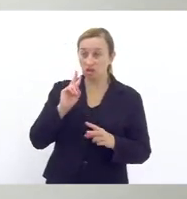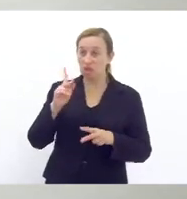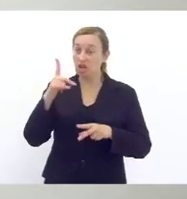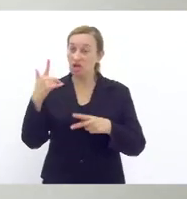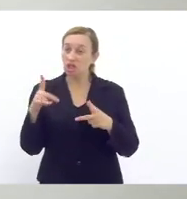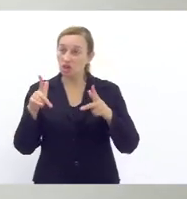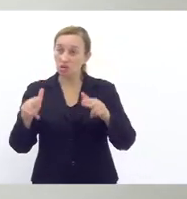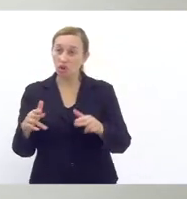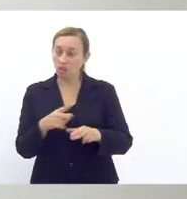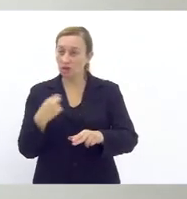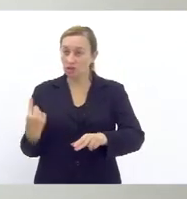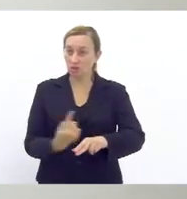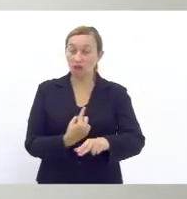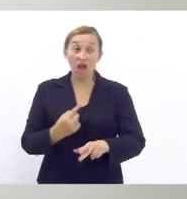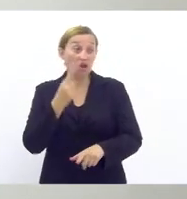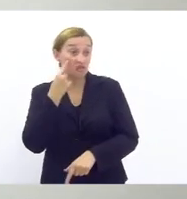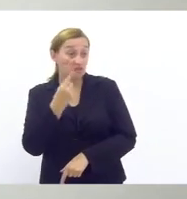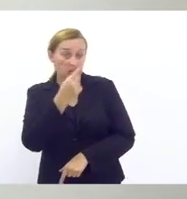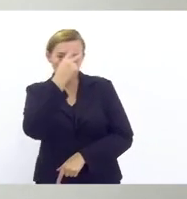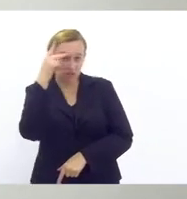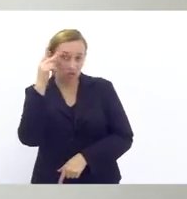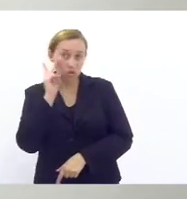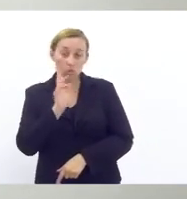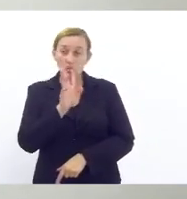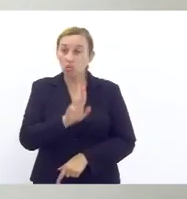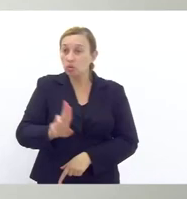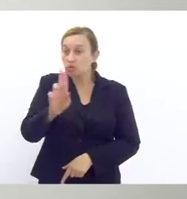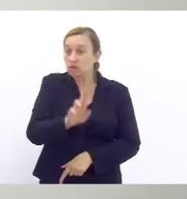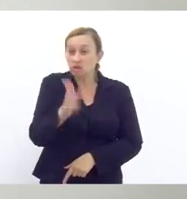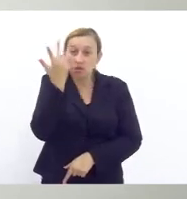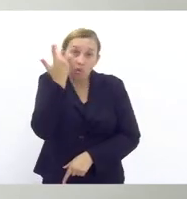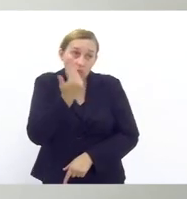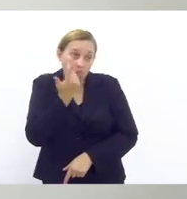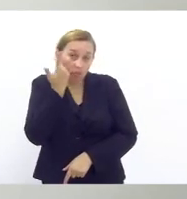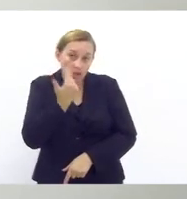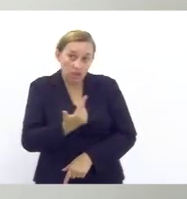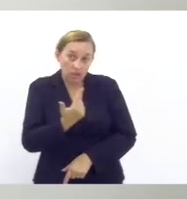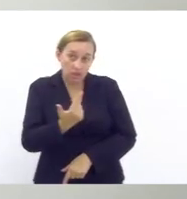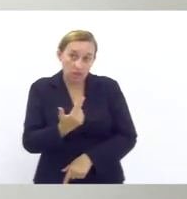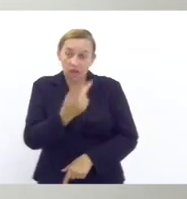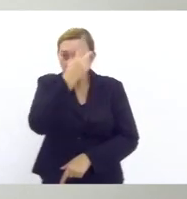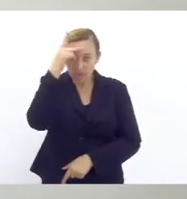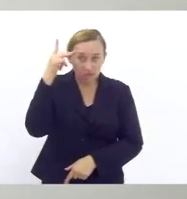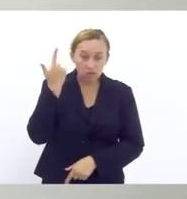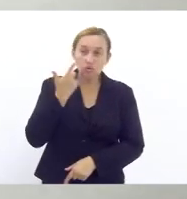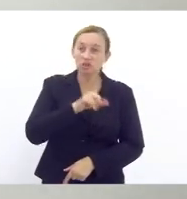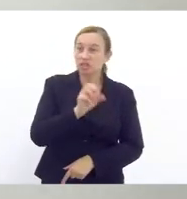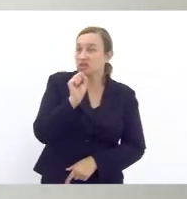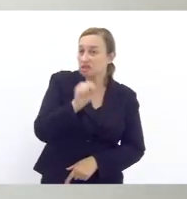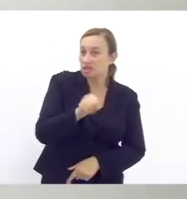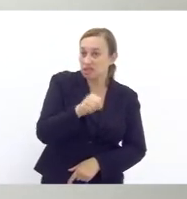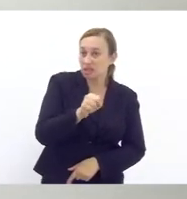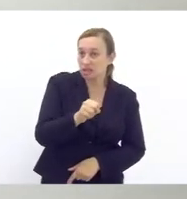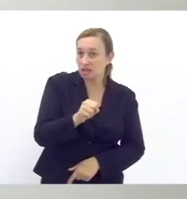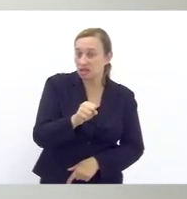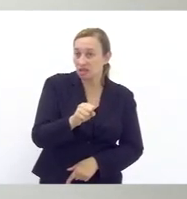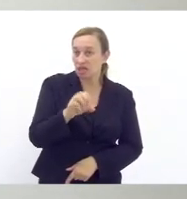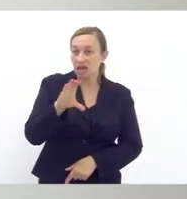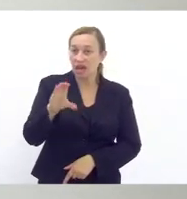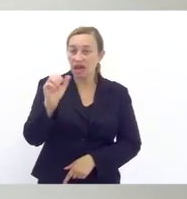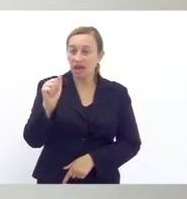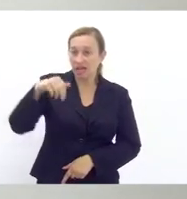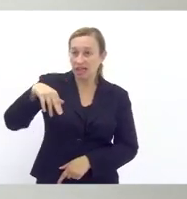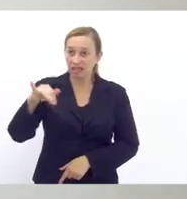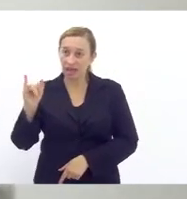usando tranquilamente há muito tempo que a gente olha para as pessoas que estão conseguindo sim ter uma vida melhor por causa da cannabis